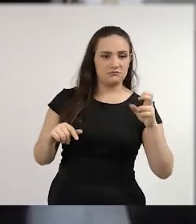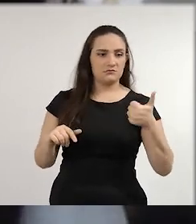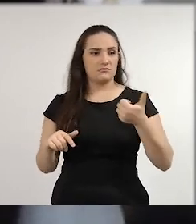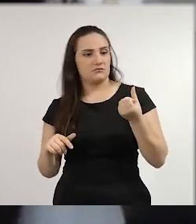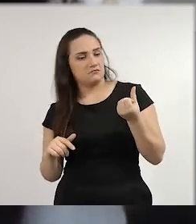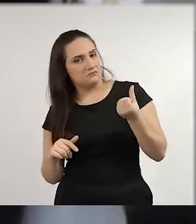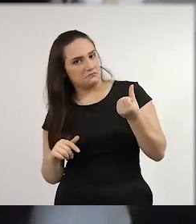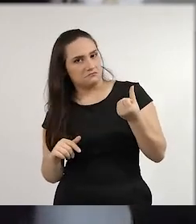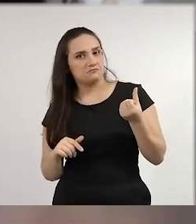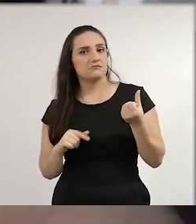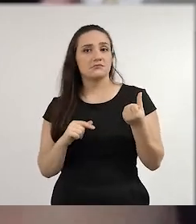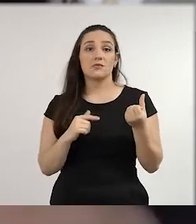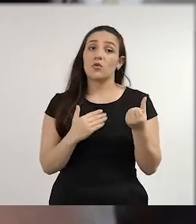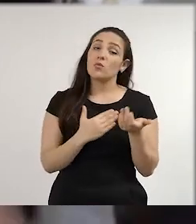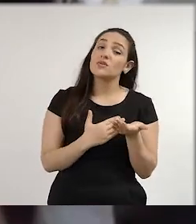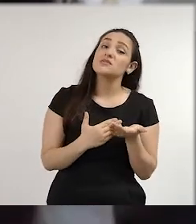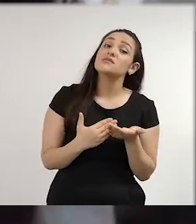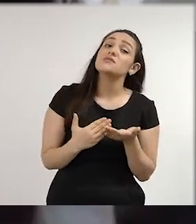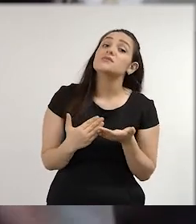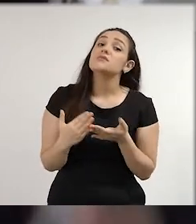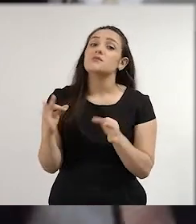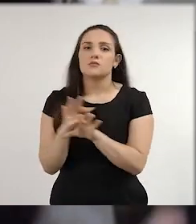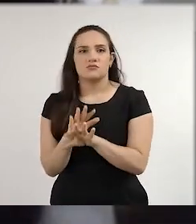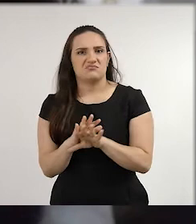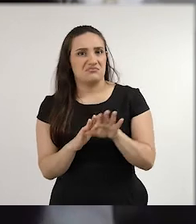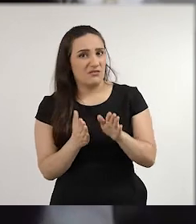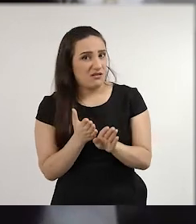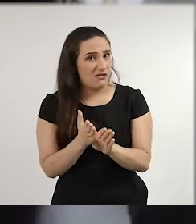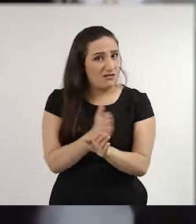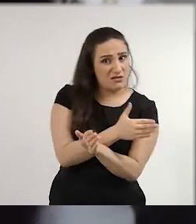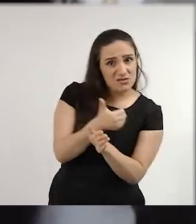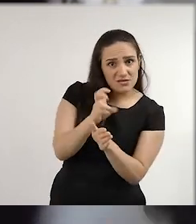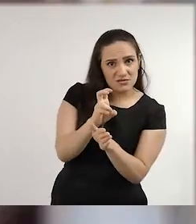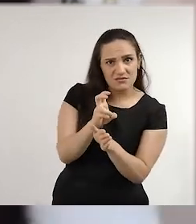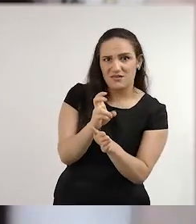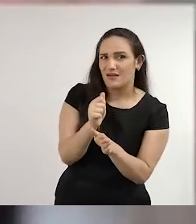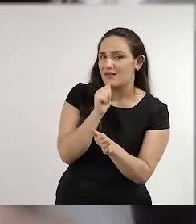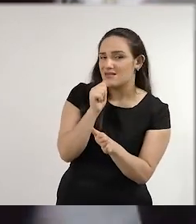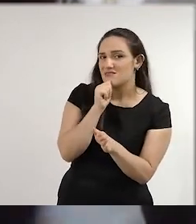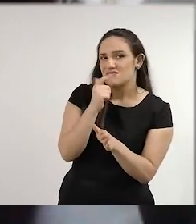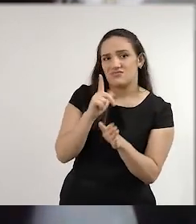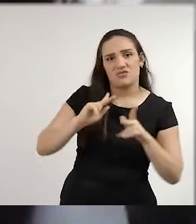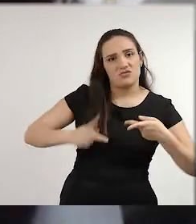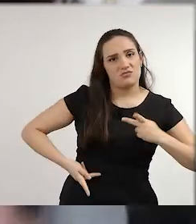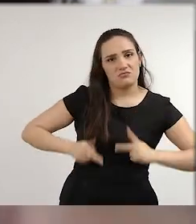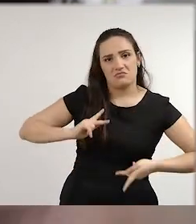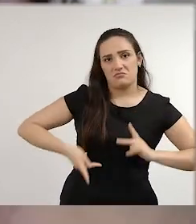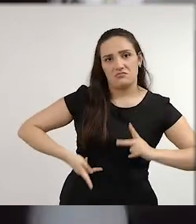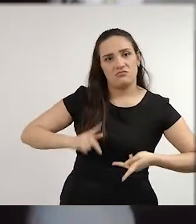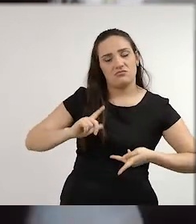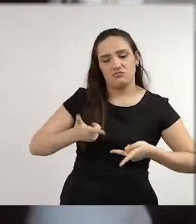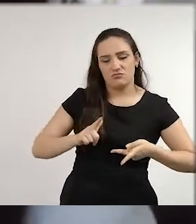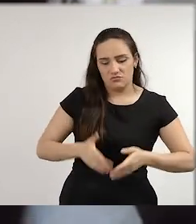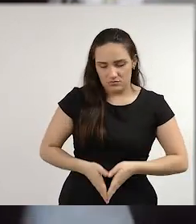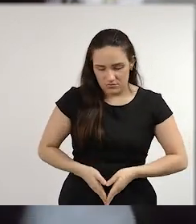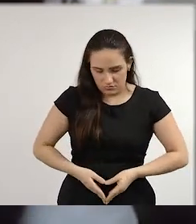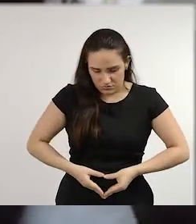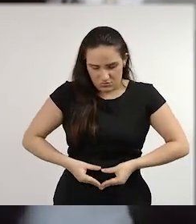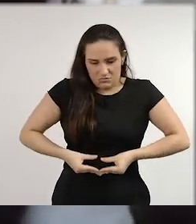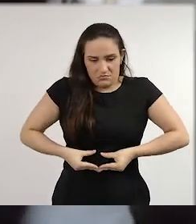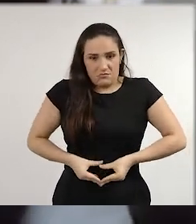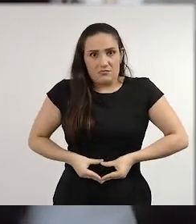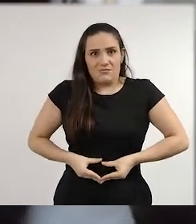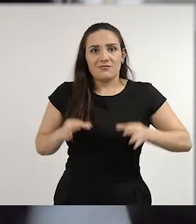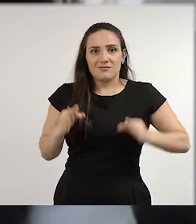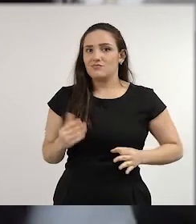Antes de 16 anos, está muita informação, não tem ainda a cadeia hormonal, não tem o desenvolvimento pélvico